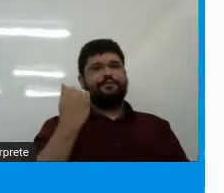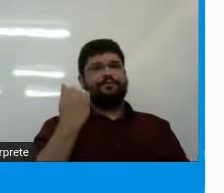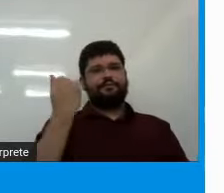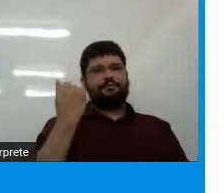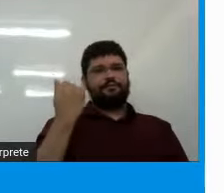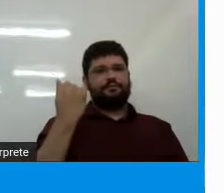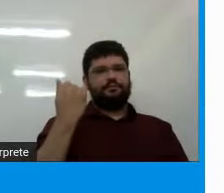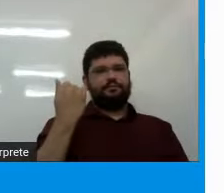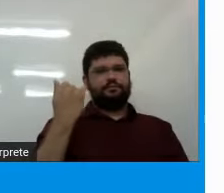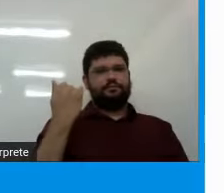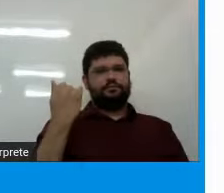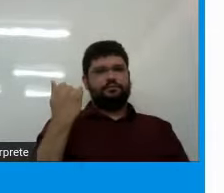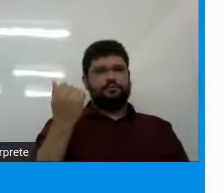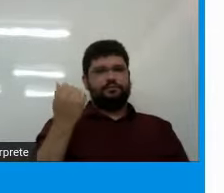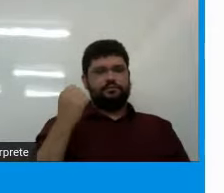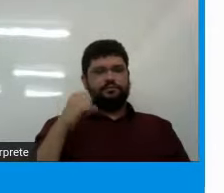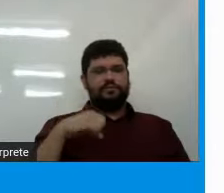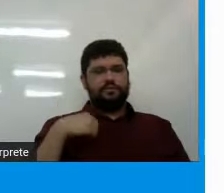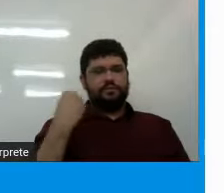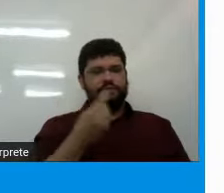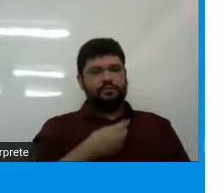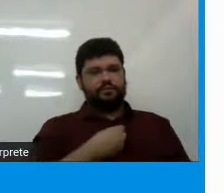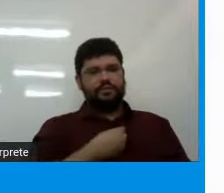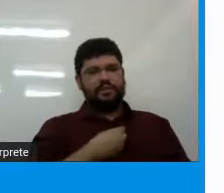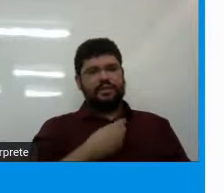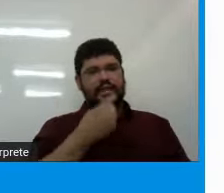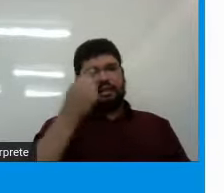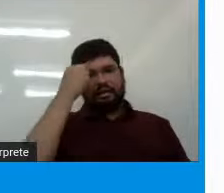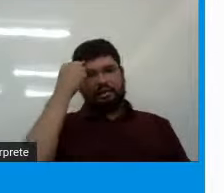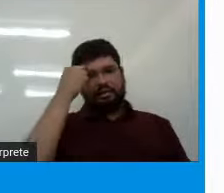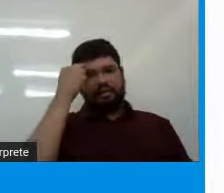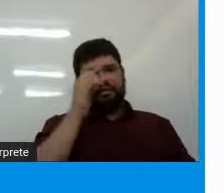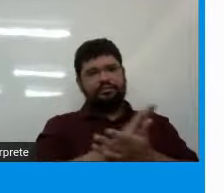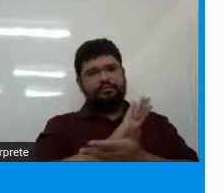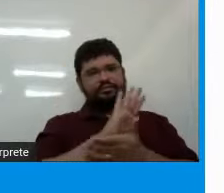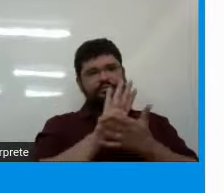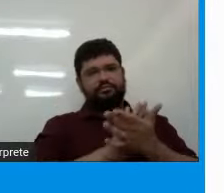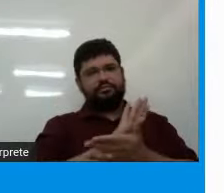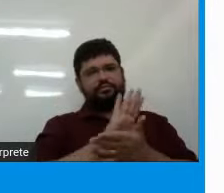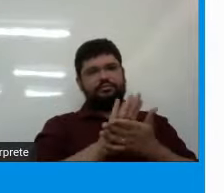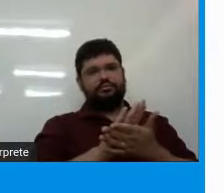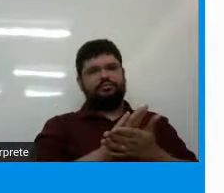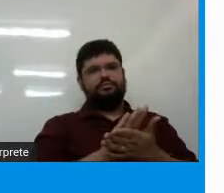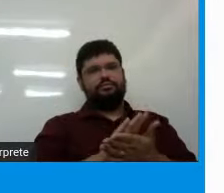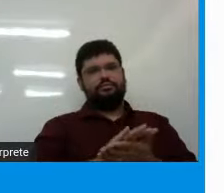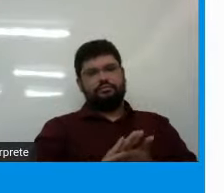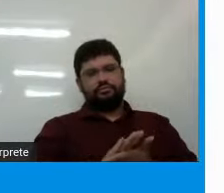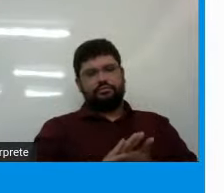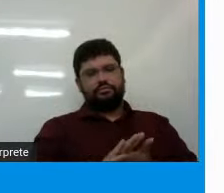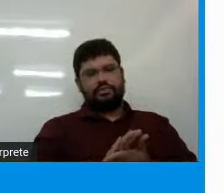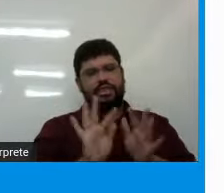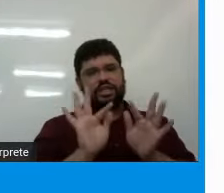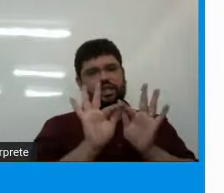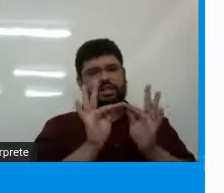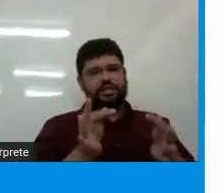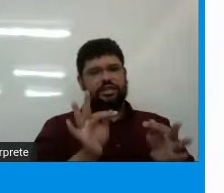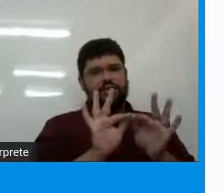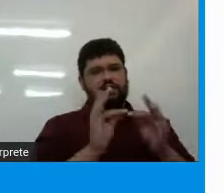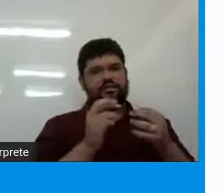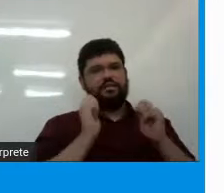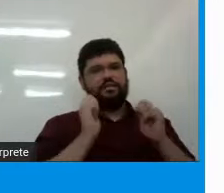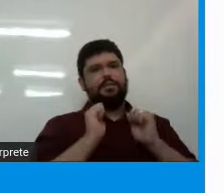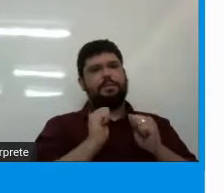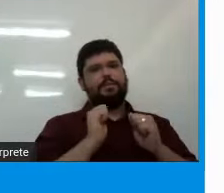gente nem imagina que algo tão simples pode causar